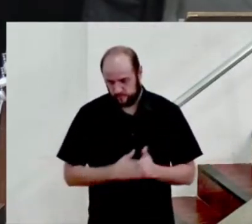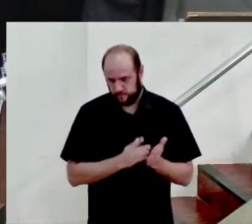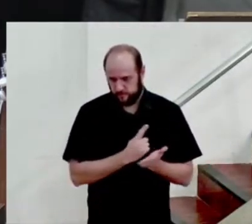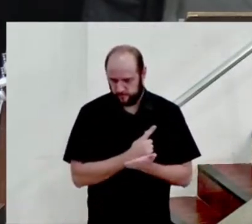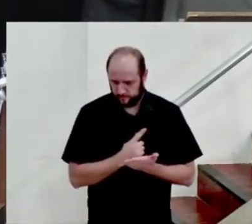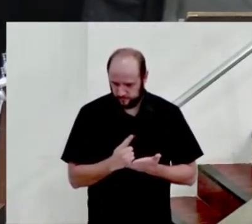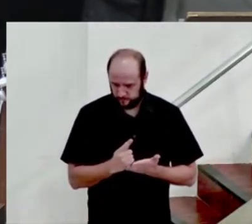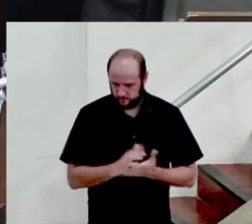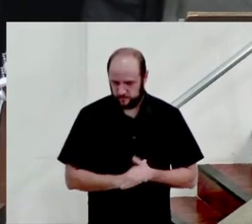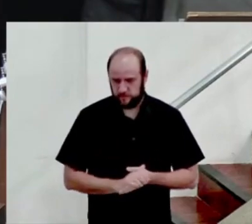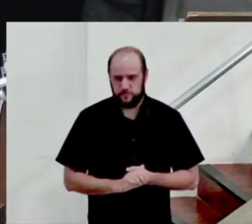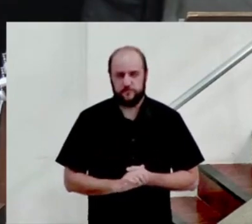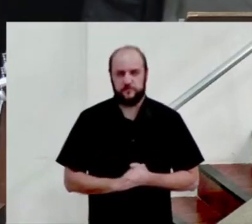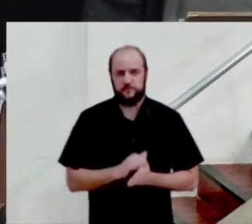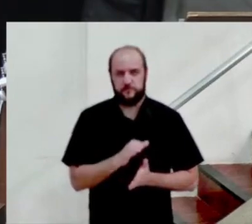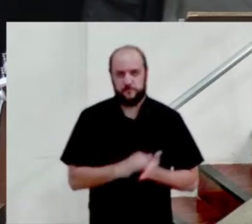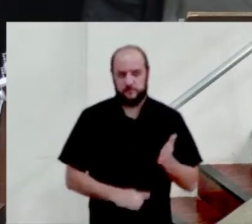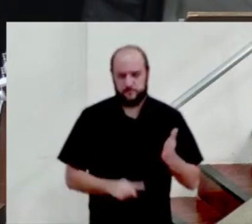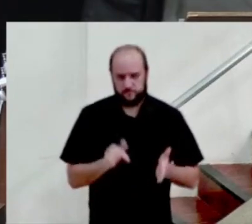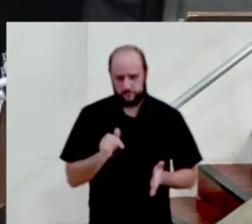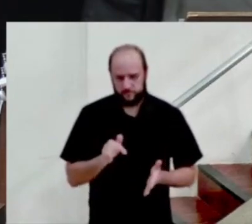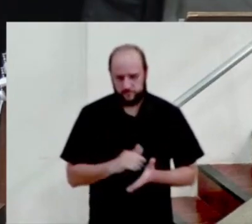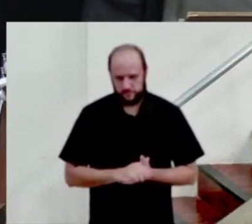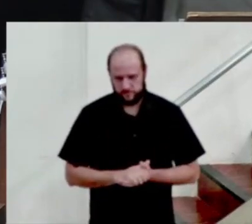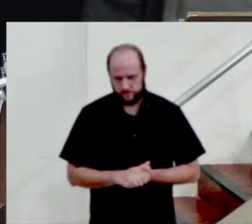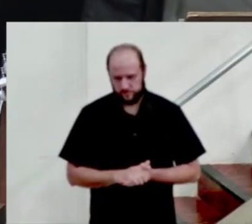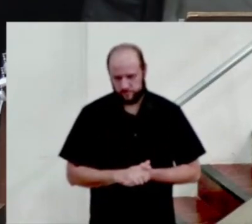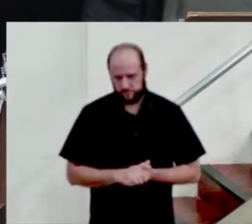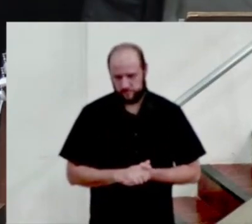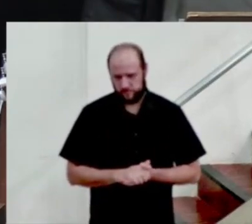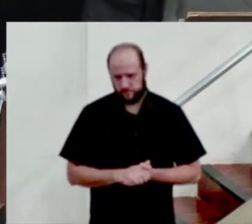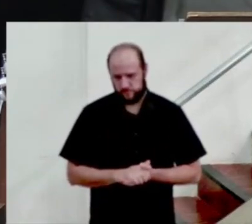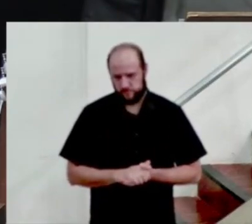Gênesis, capítulo 7.